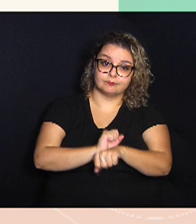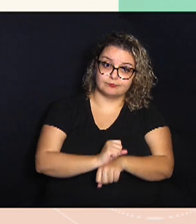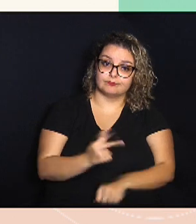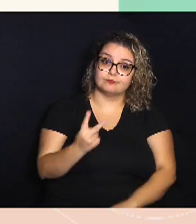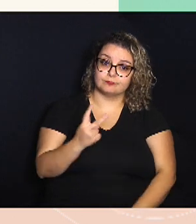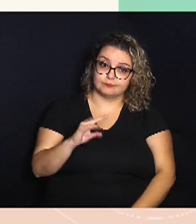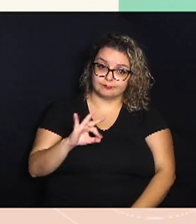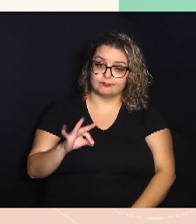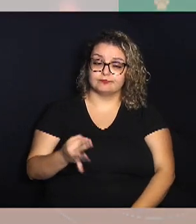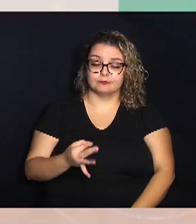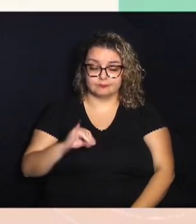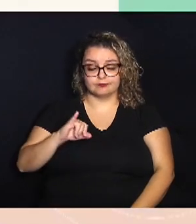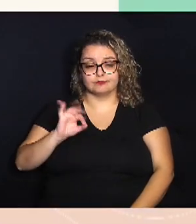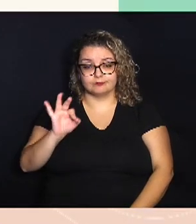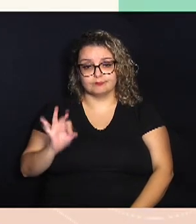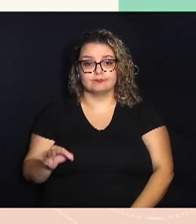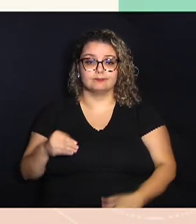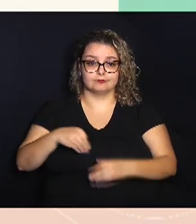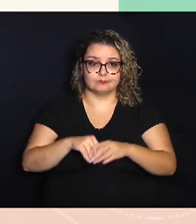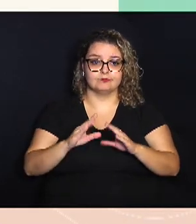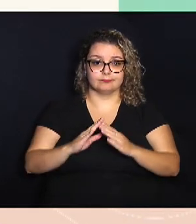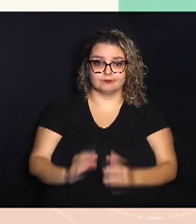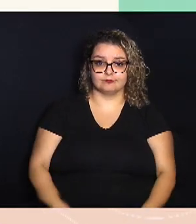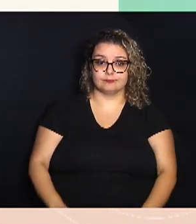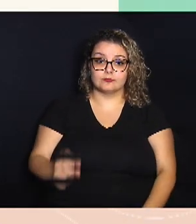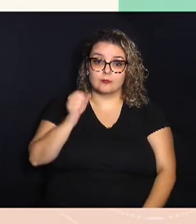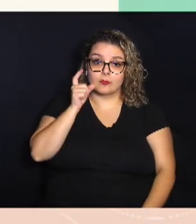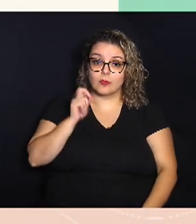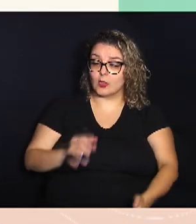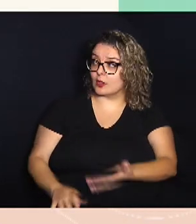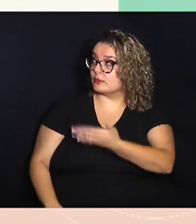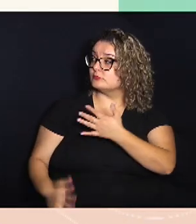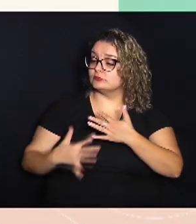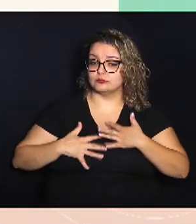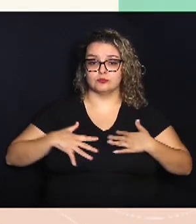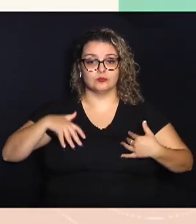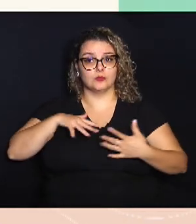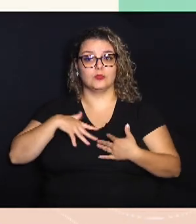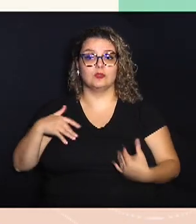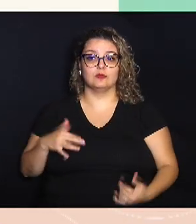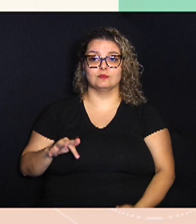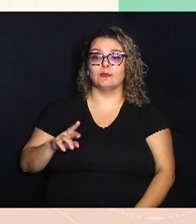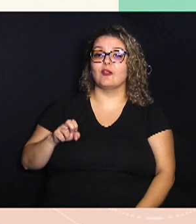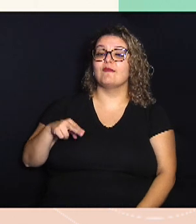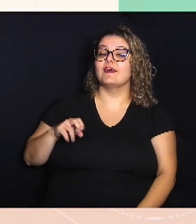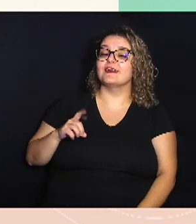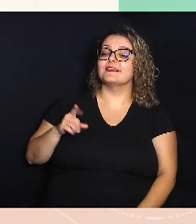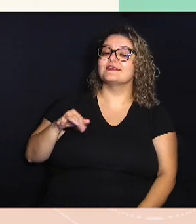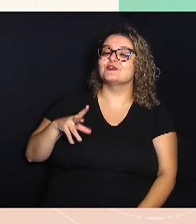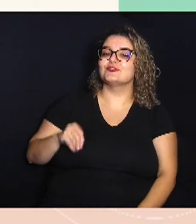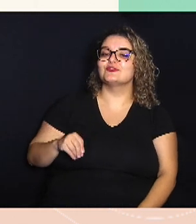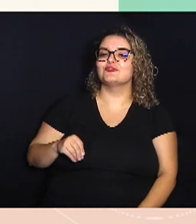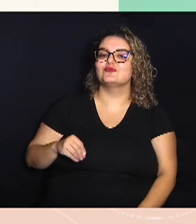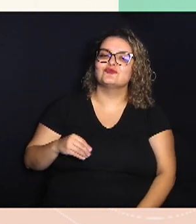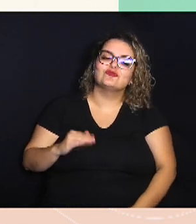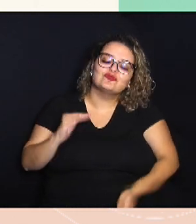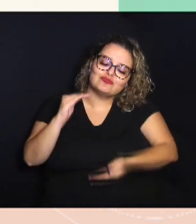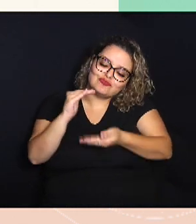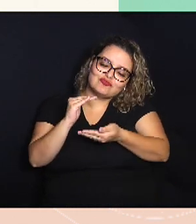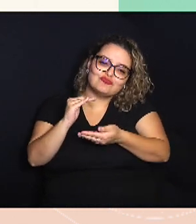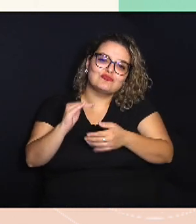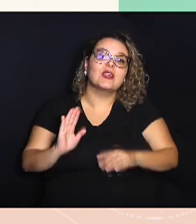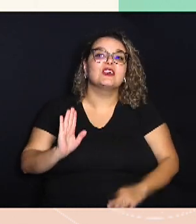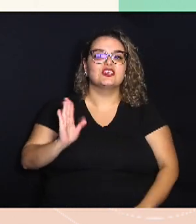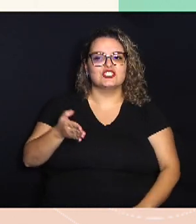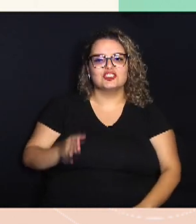chance dentro de um lar. Esse gatinho tigrado se chama Fernandinho. Filhotão, castrado, de